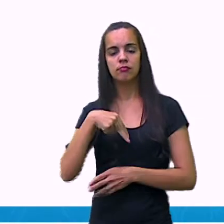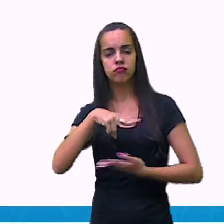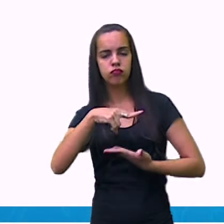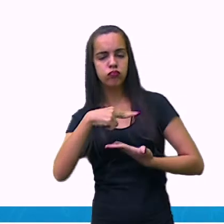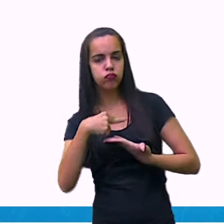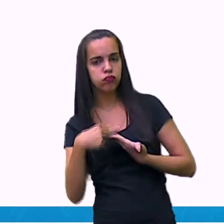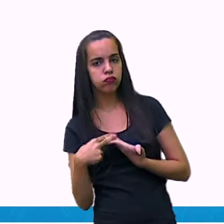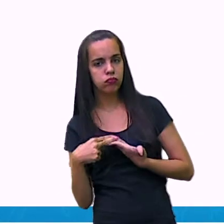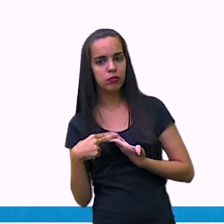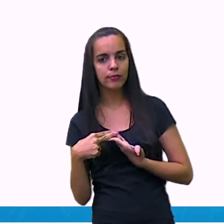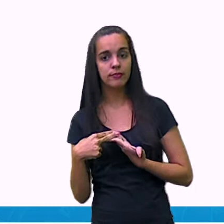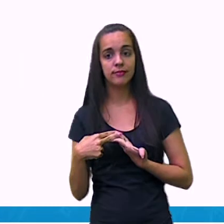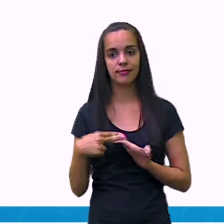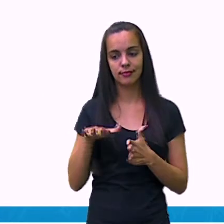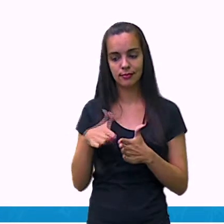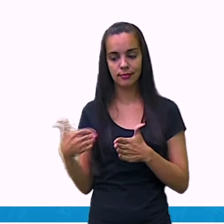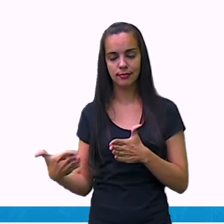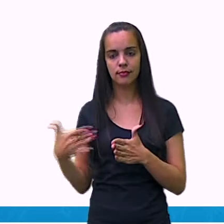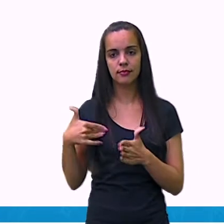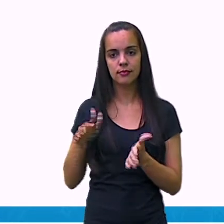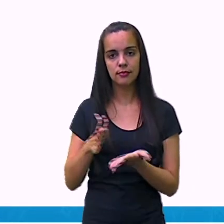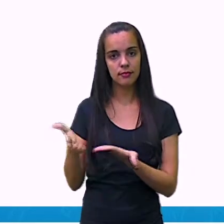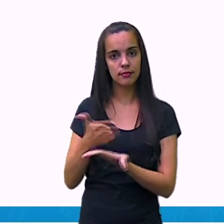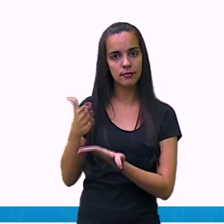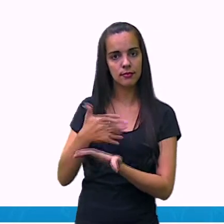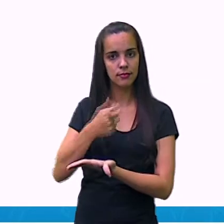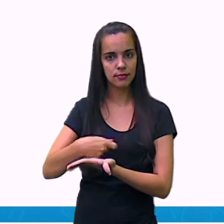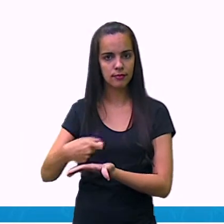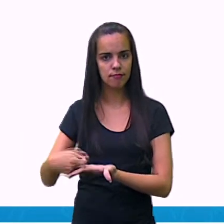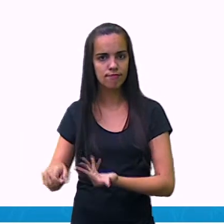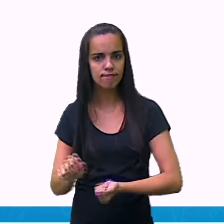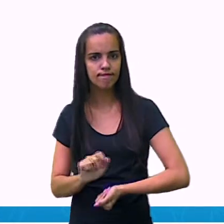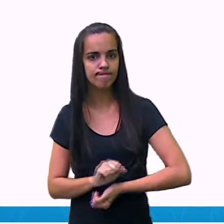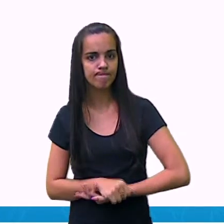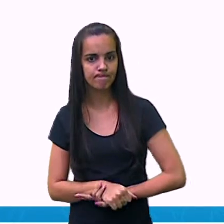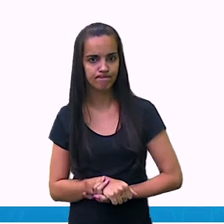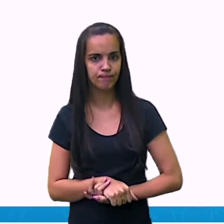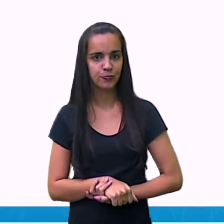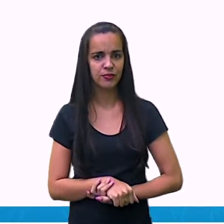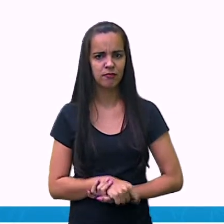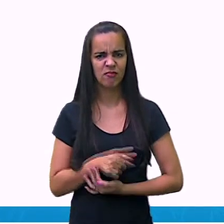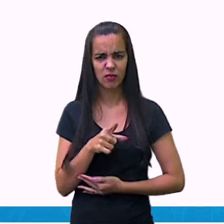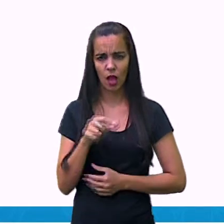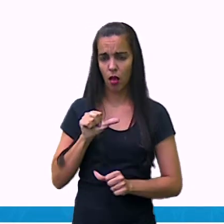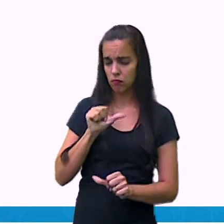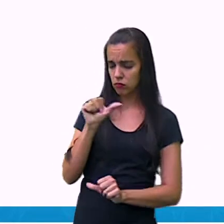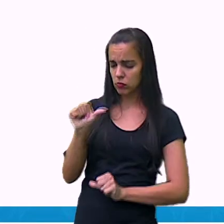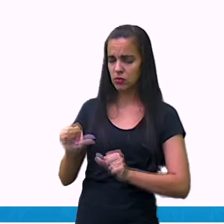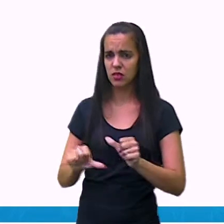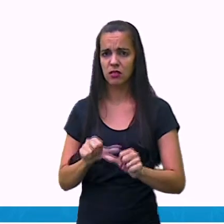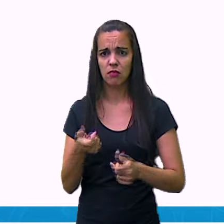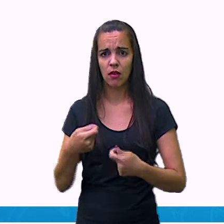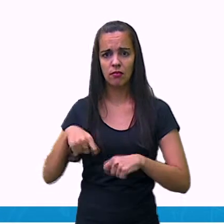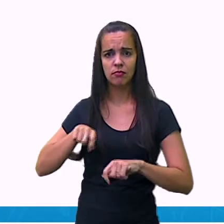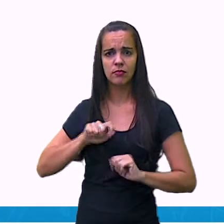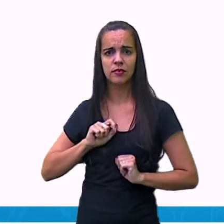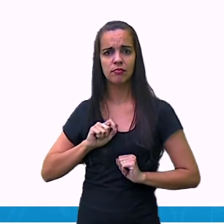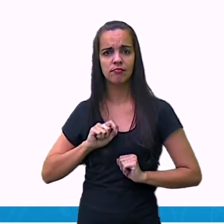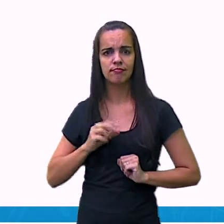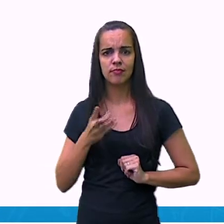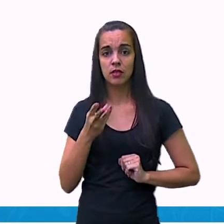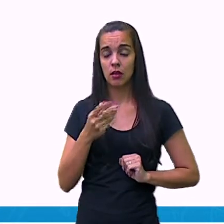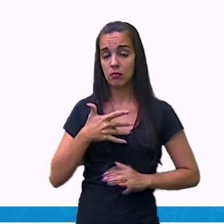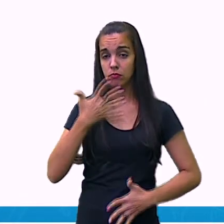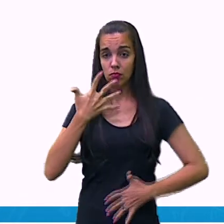ao lado do caderno de contação. Aquela mudança estava lhe dando